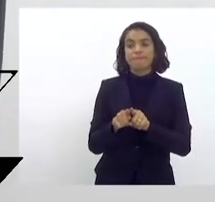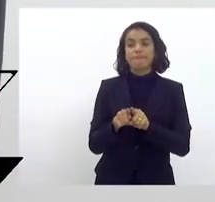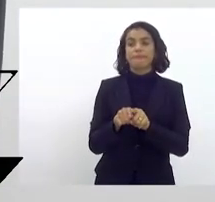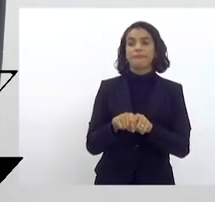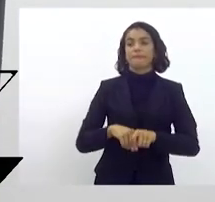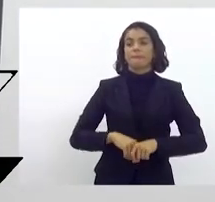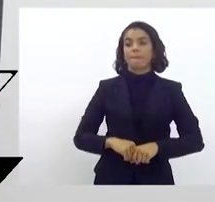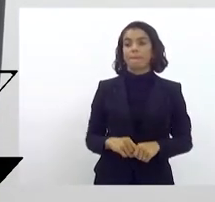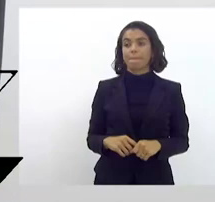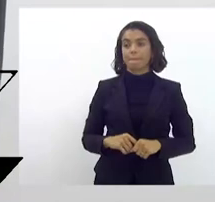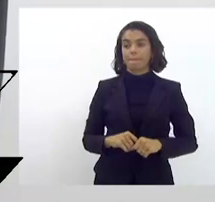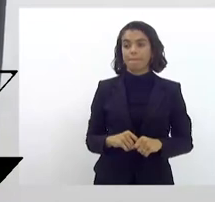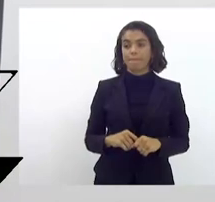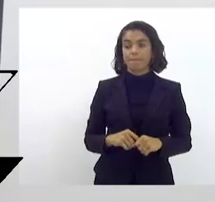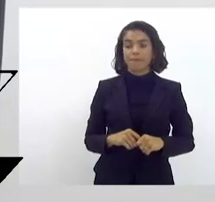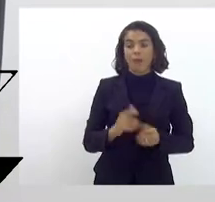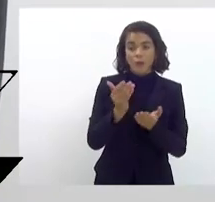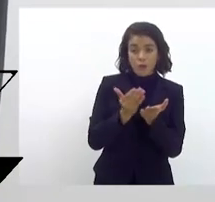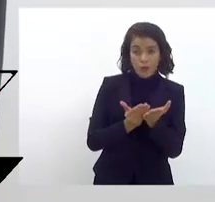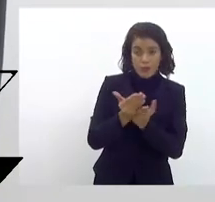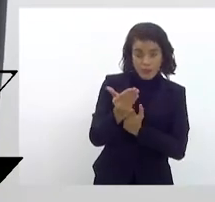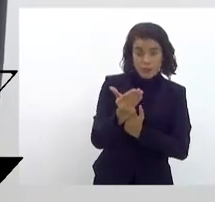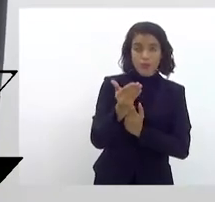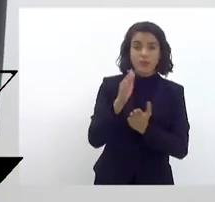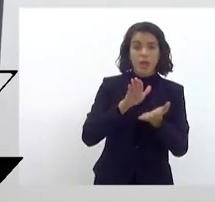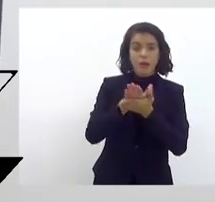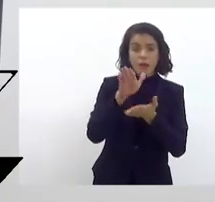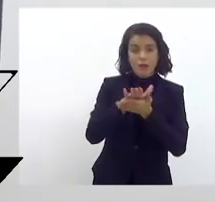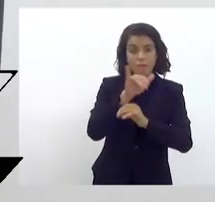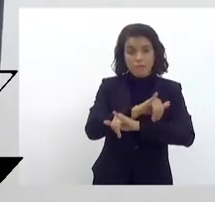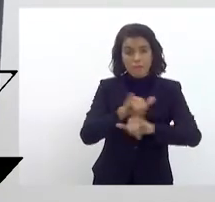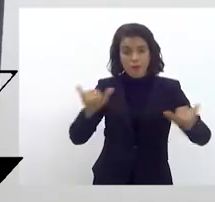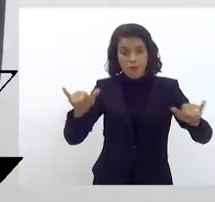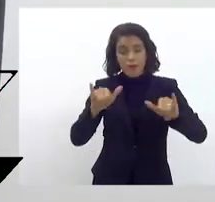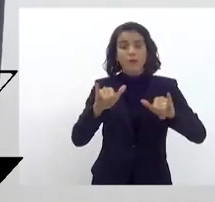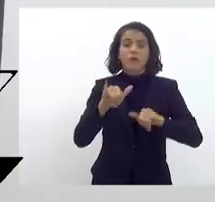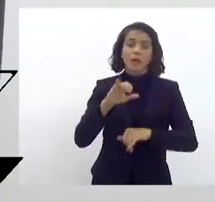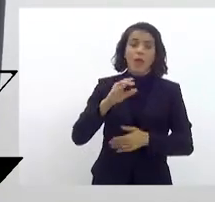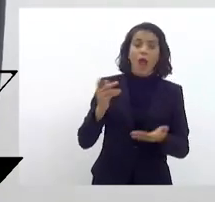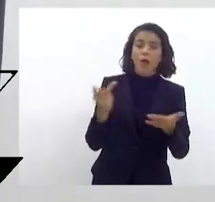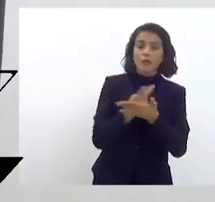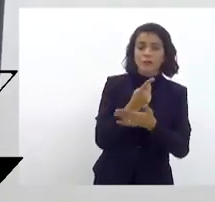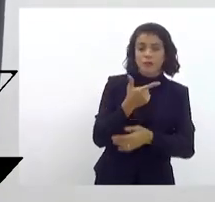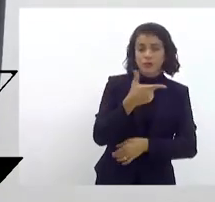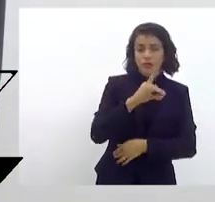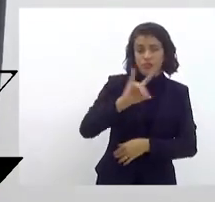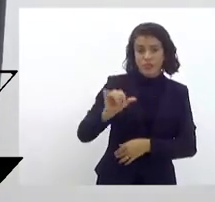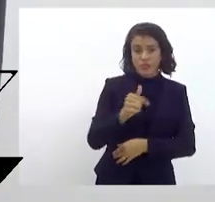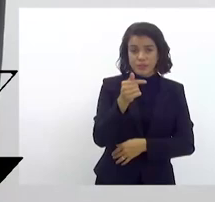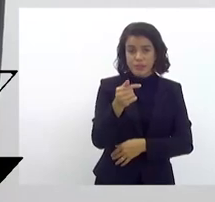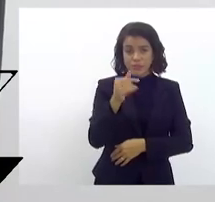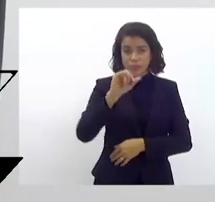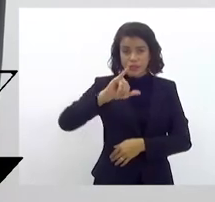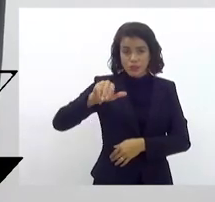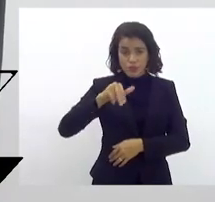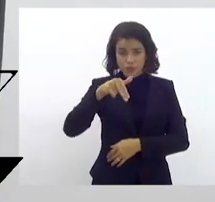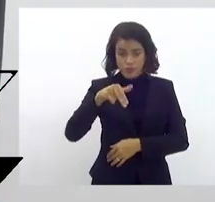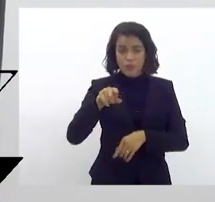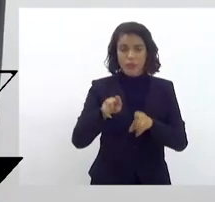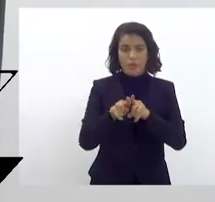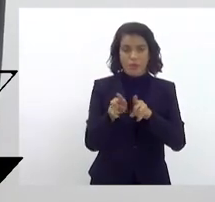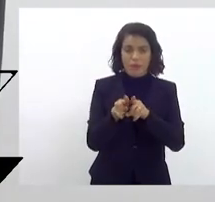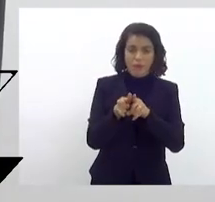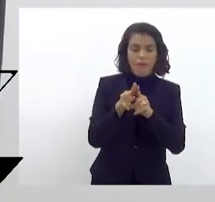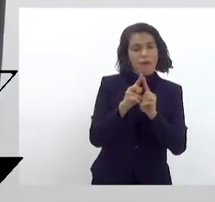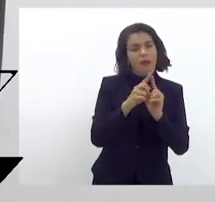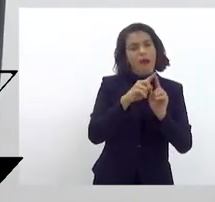é desde o início da publicação na nossa CPI que aconteceu no dia 7 de junho a instalação